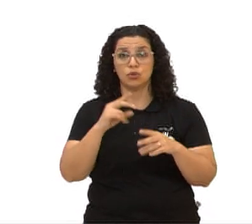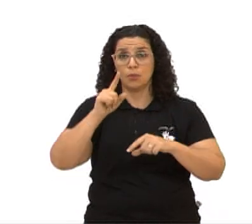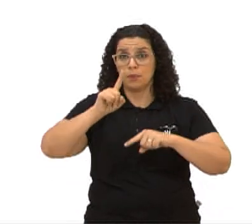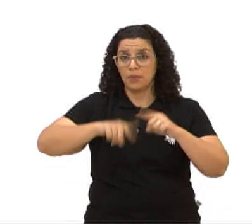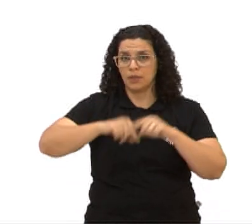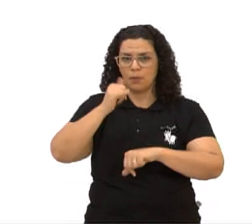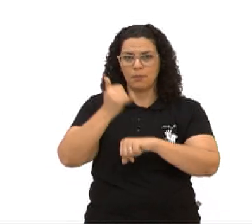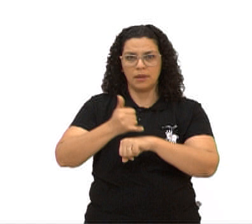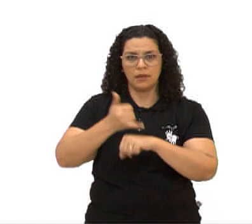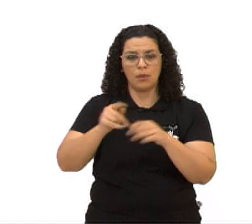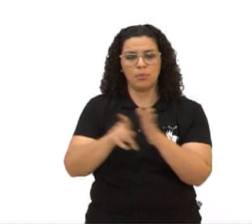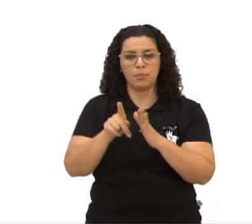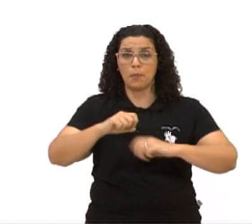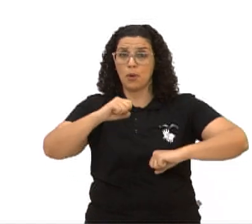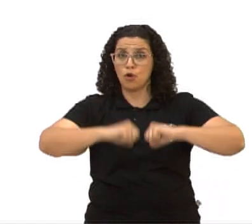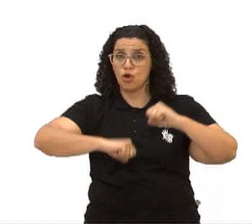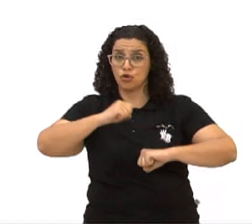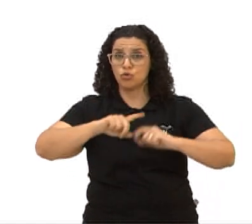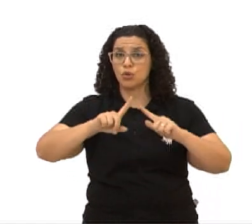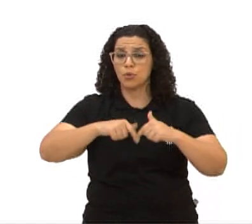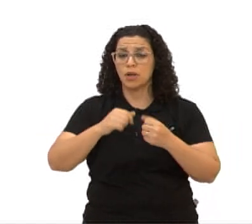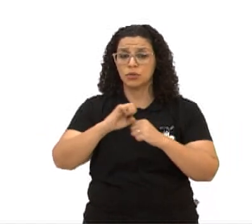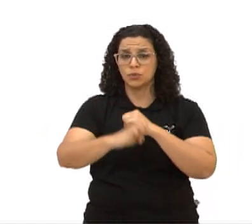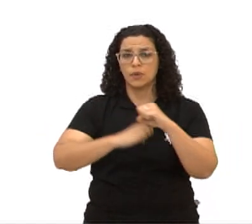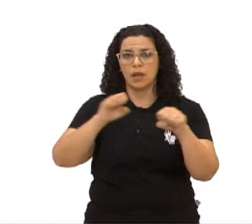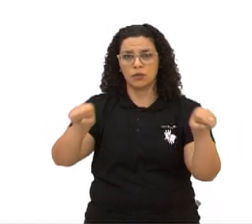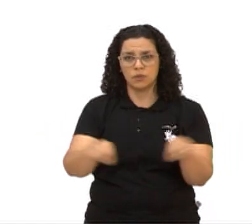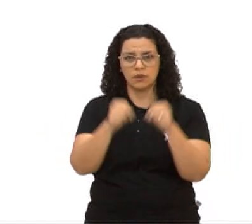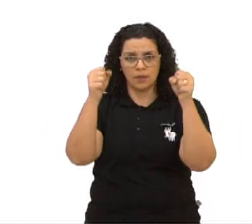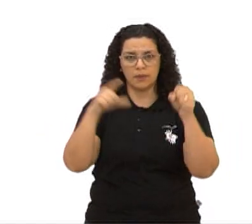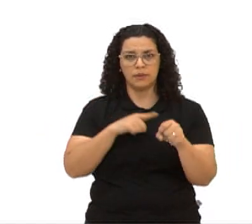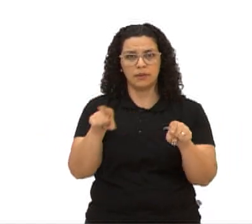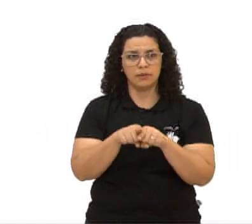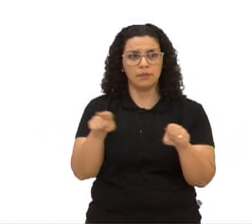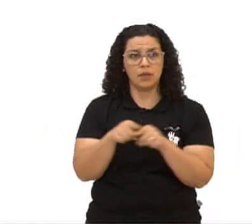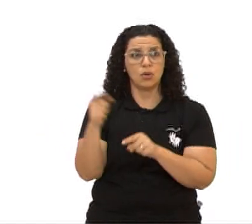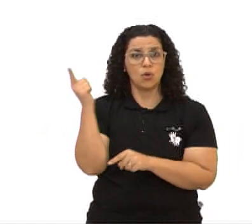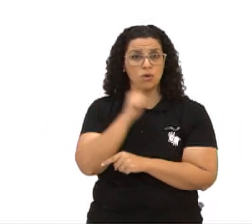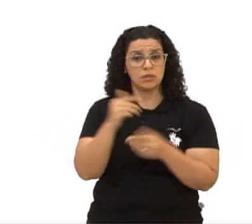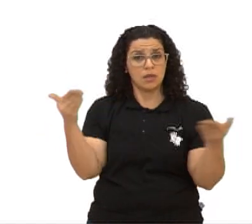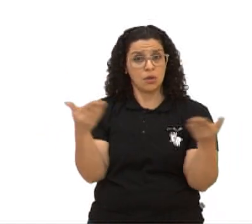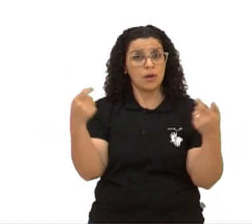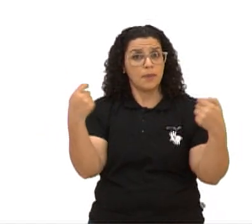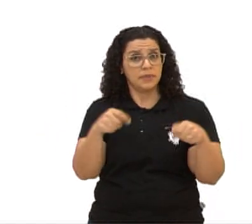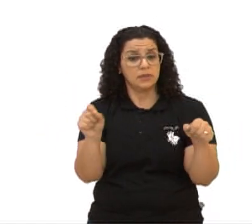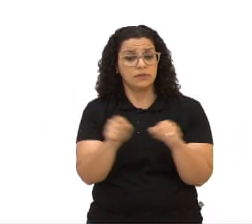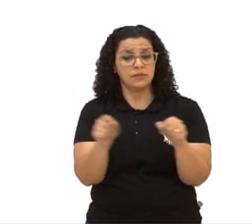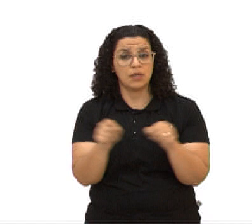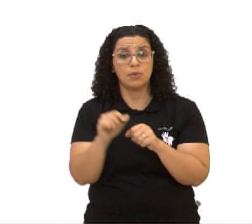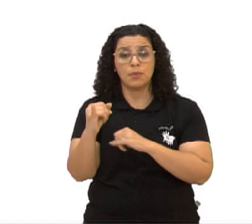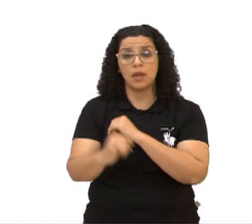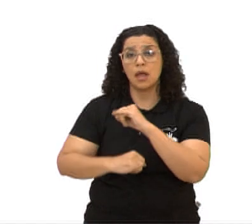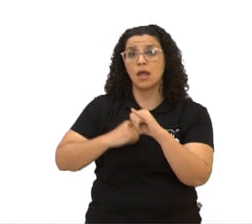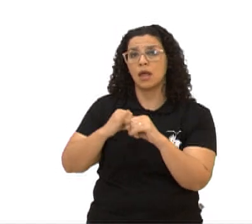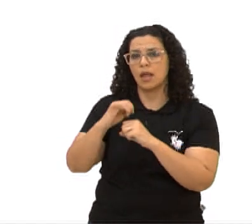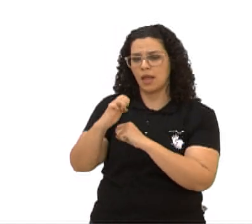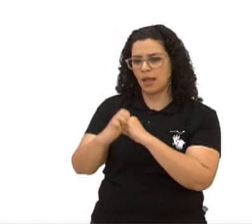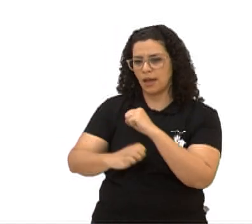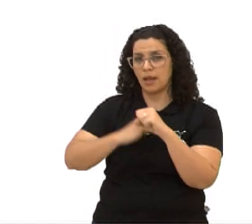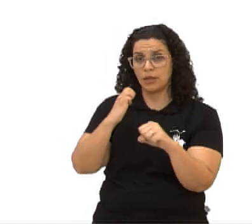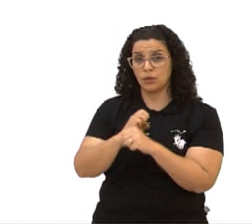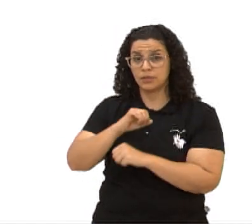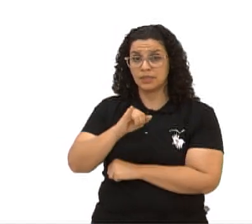metais obtidos industrialmente por meio da eletrólise. A obtenção, contudo, deve ser feita por eletrólise ígnea e